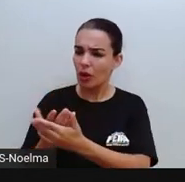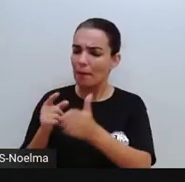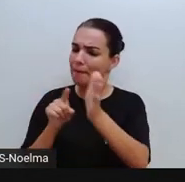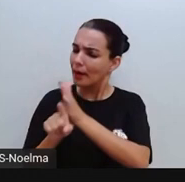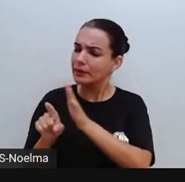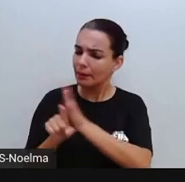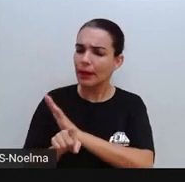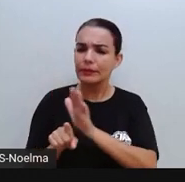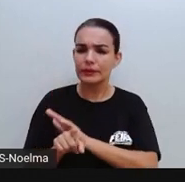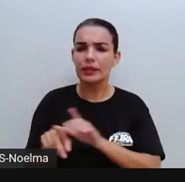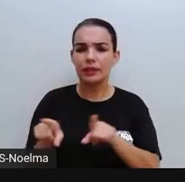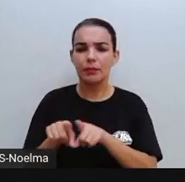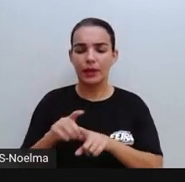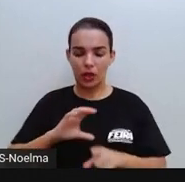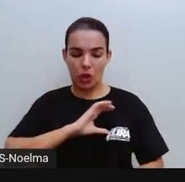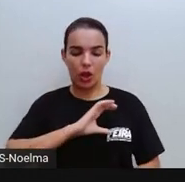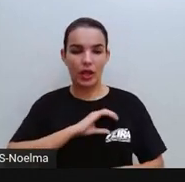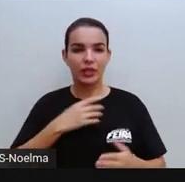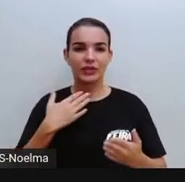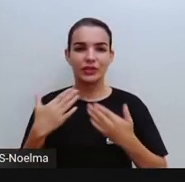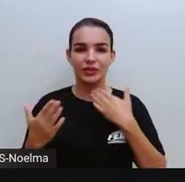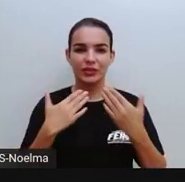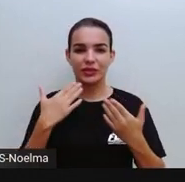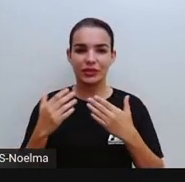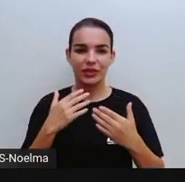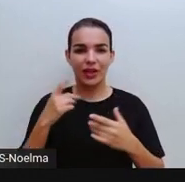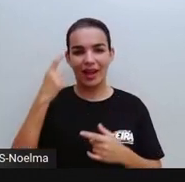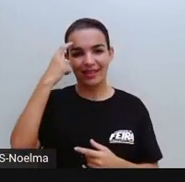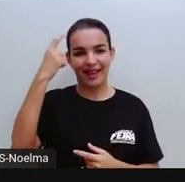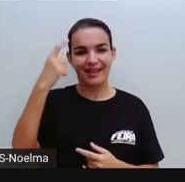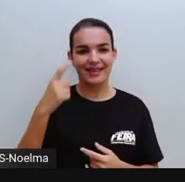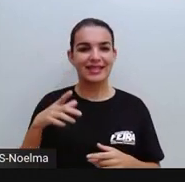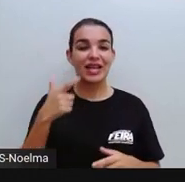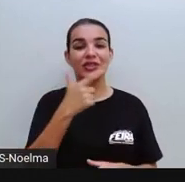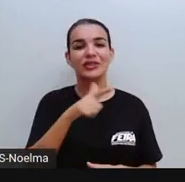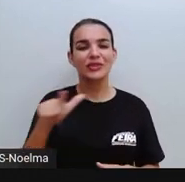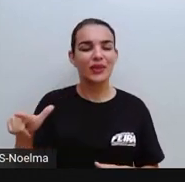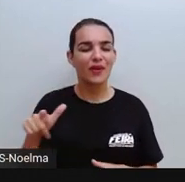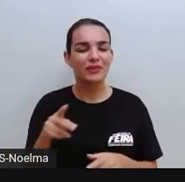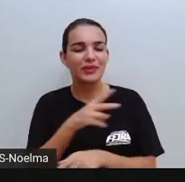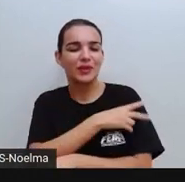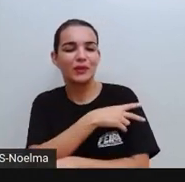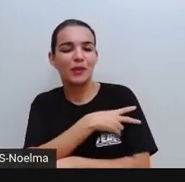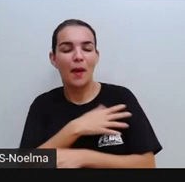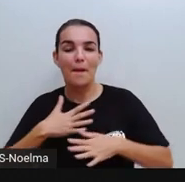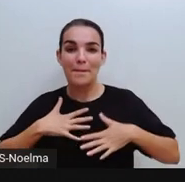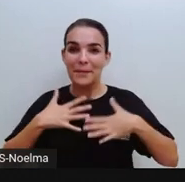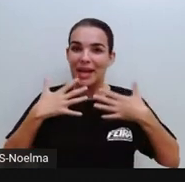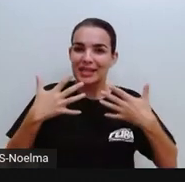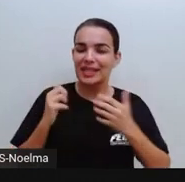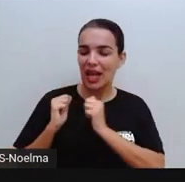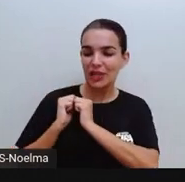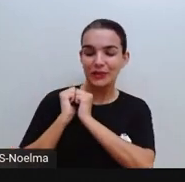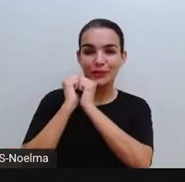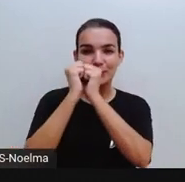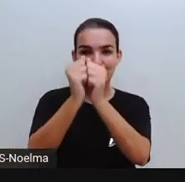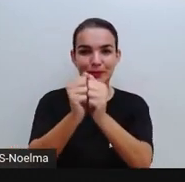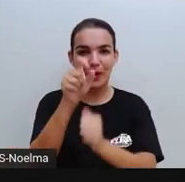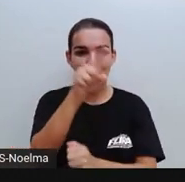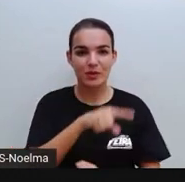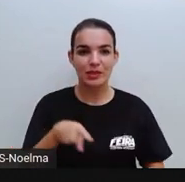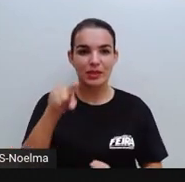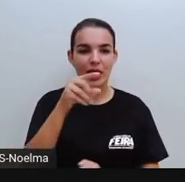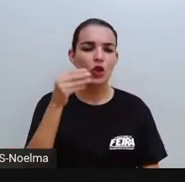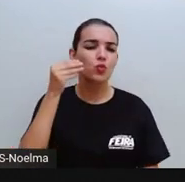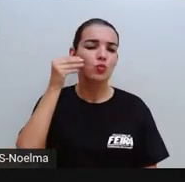trocar ideias com seus coleguinhas certo segundo ano mais uma vez foi um prazer estar aqui com vocês tá bom